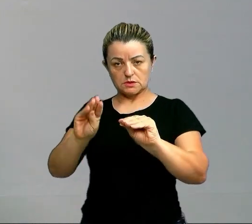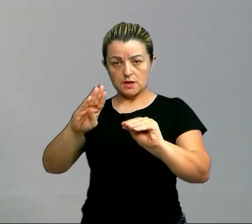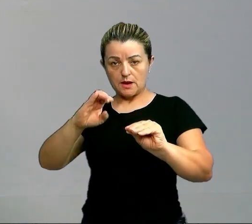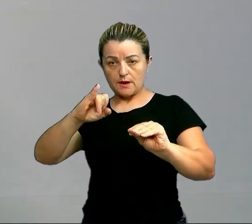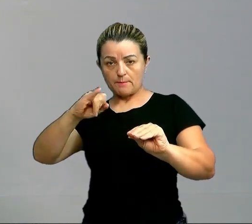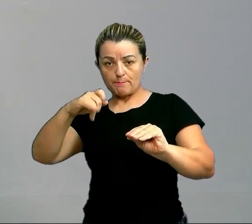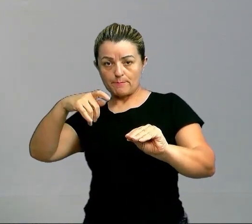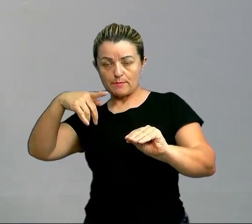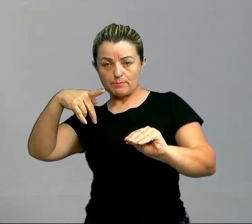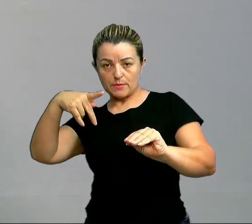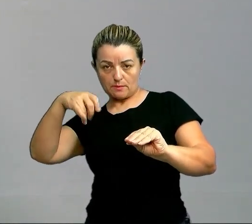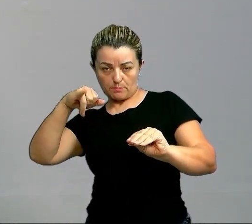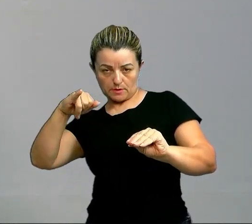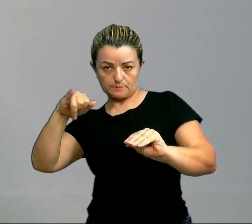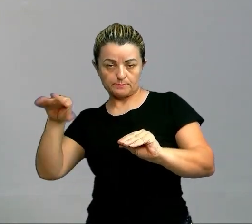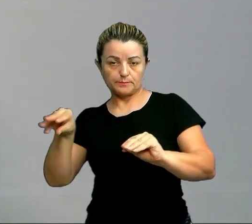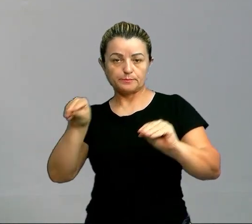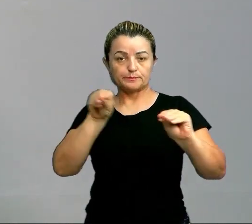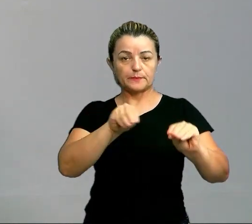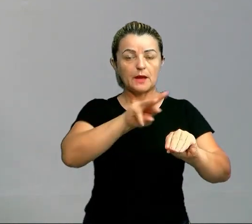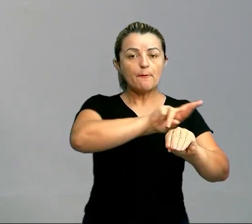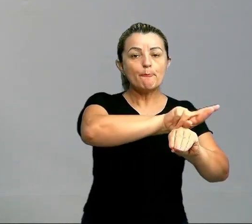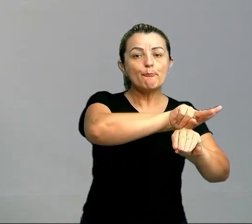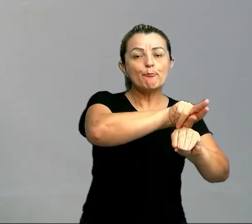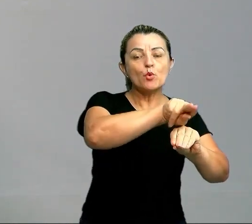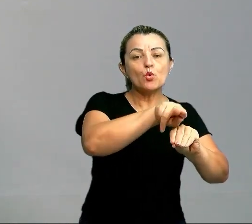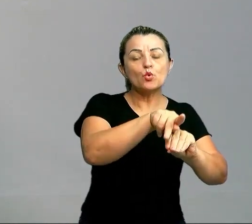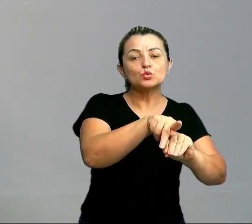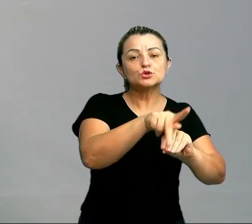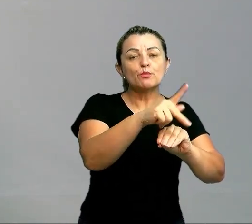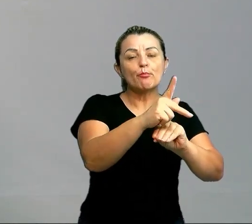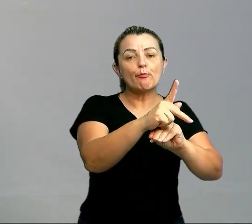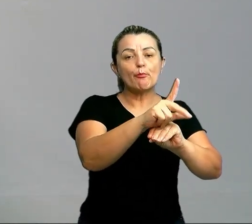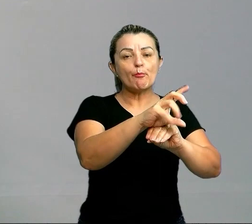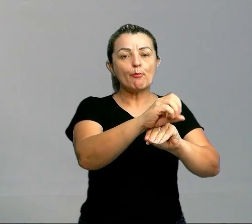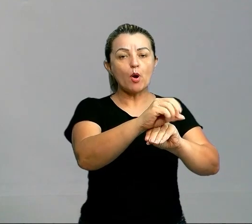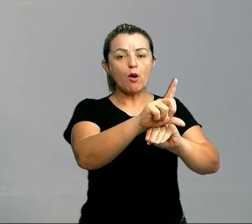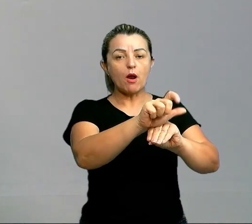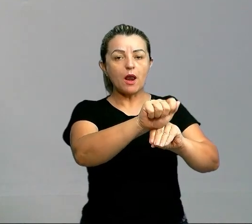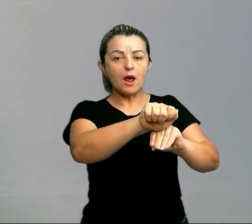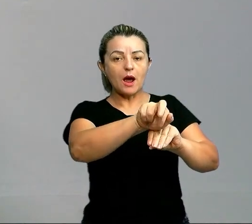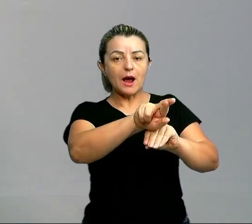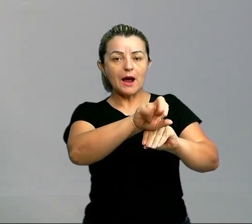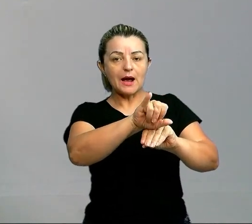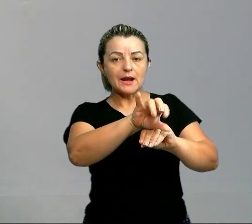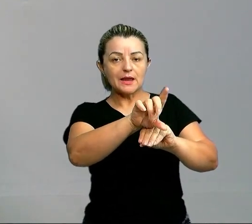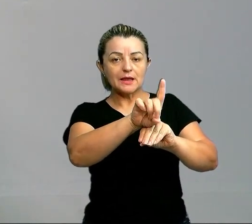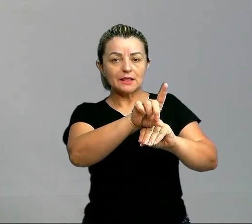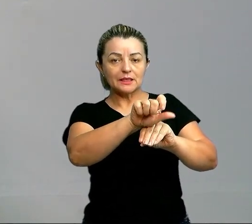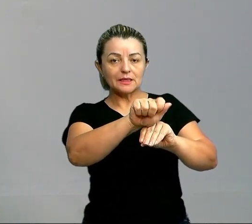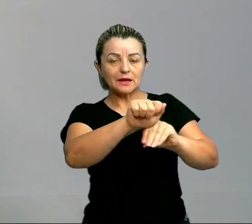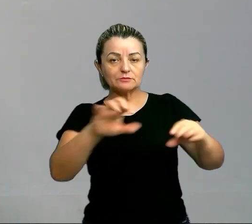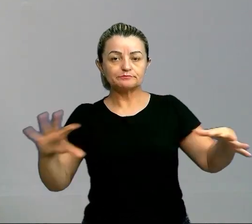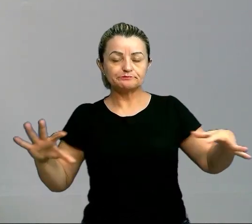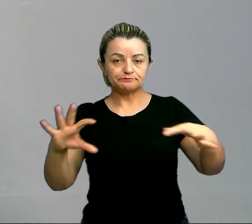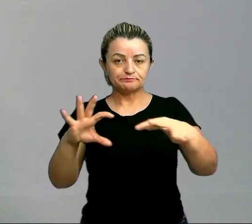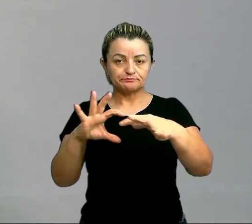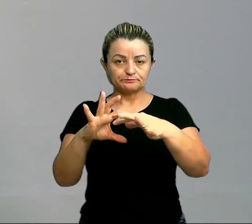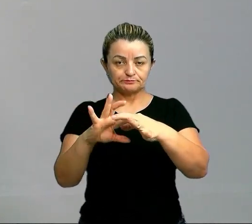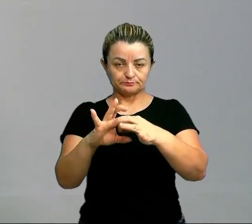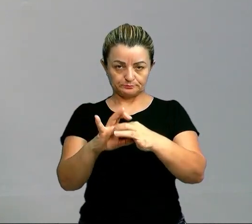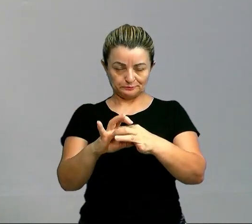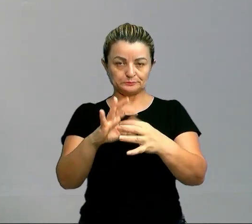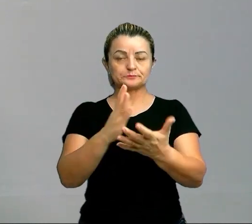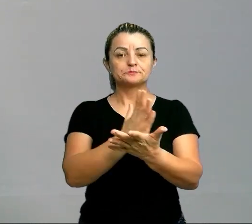a multipolaridade. E os blocos econômicos eles se juntam a esses polos, né? Porque eles são